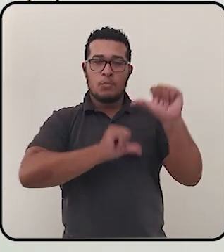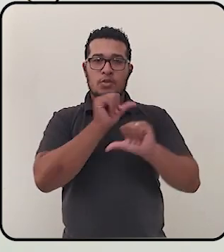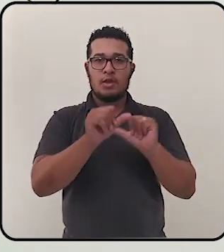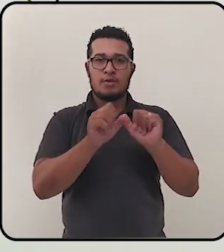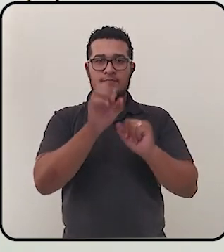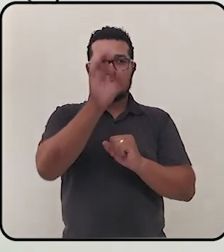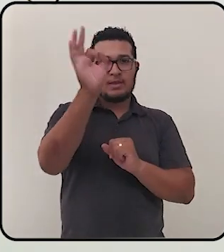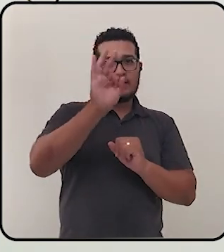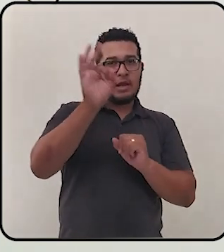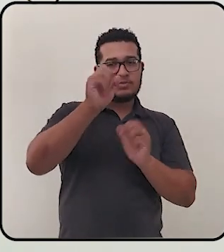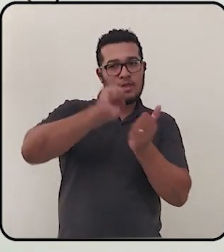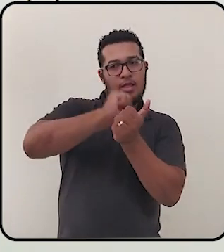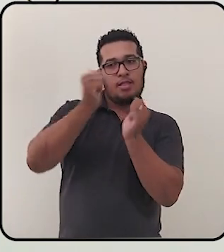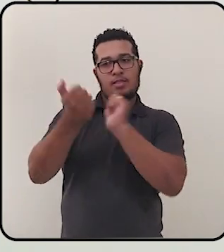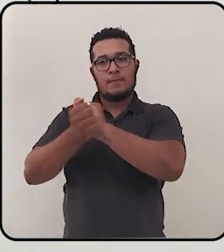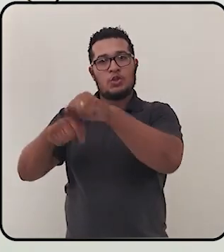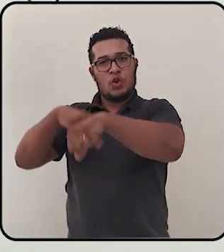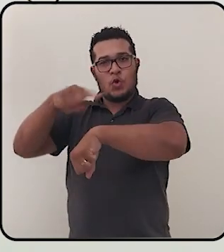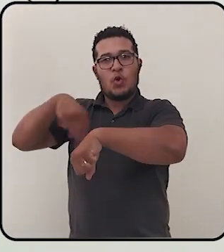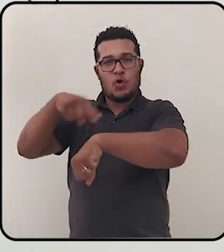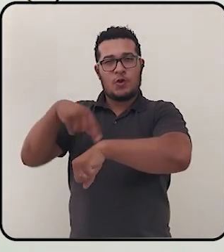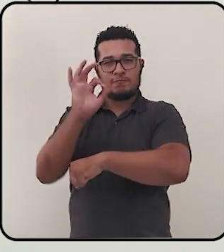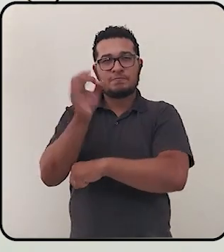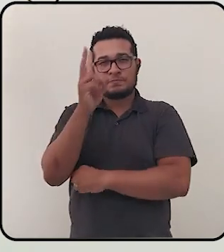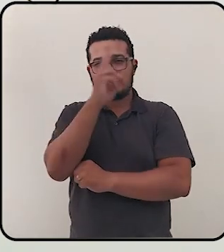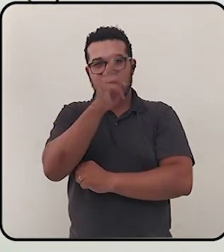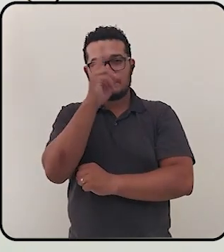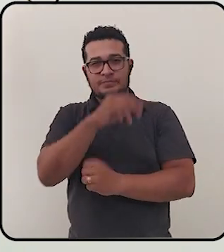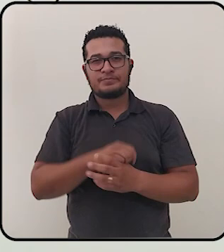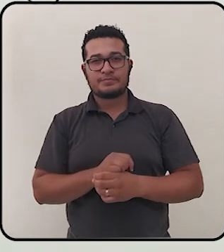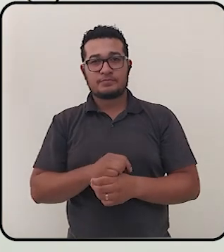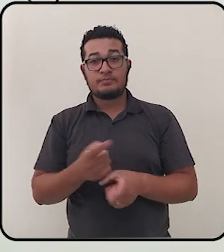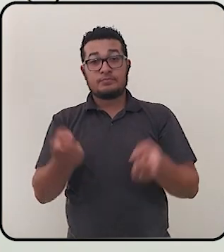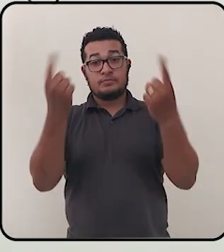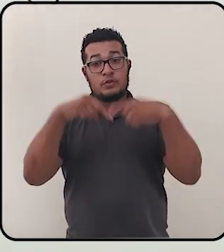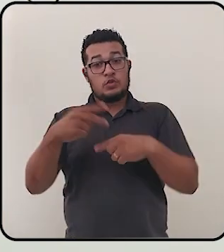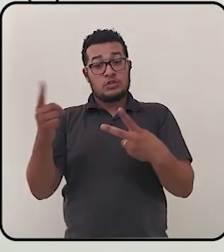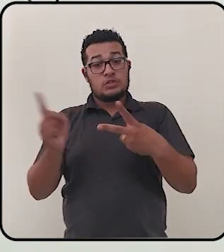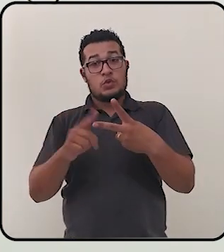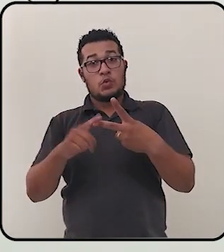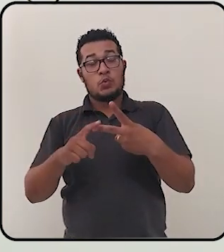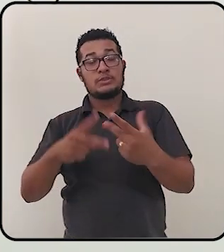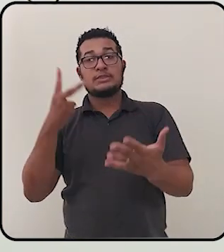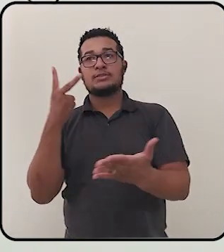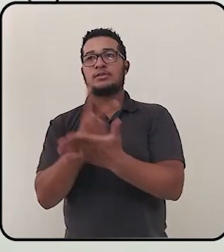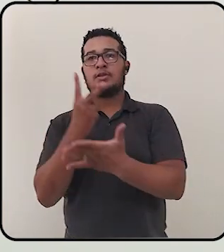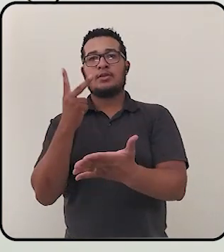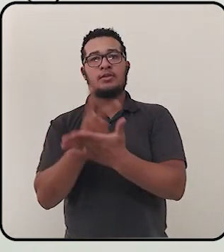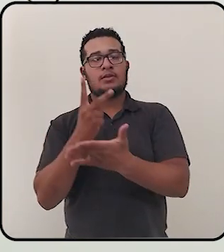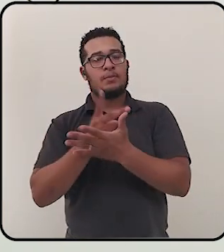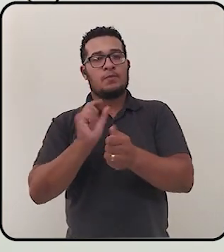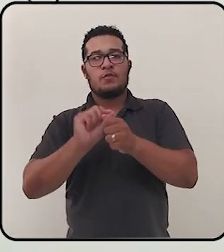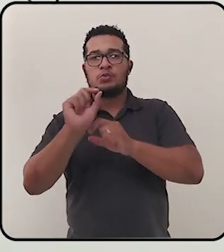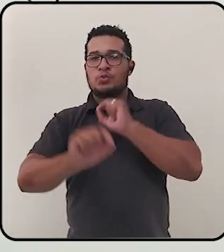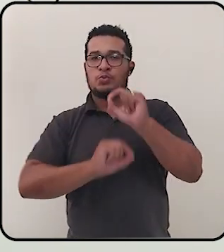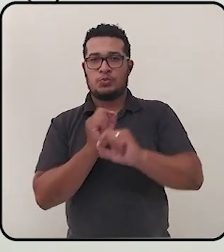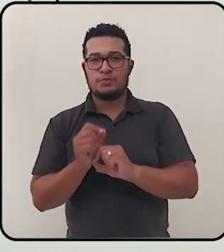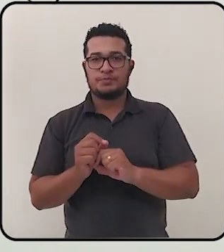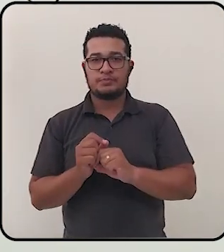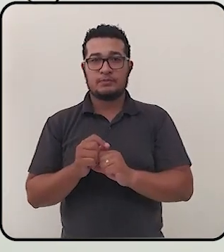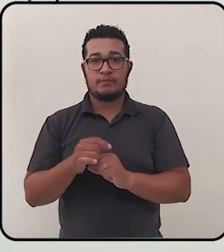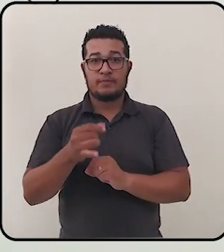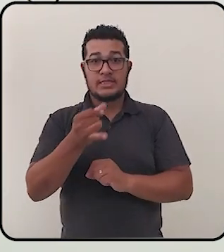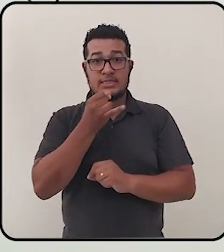Temos nosso primeiro passo, transformar graus em horas, em fusos.